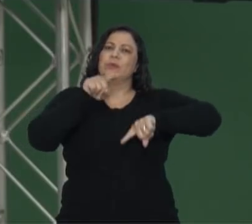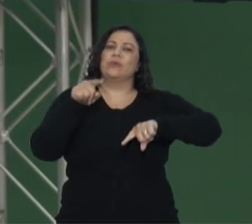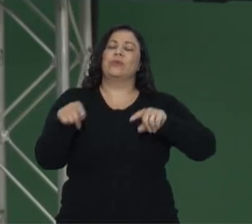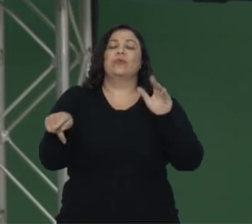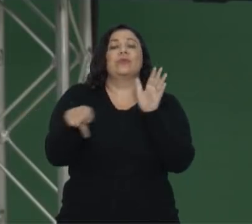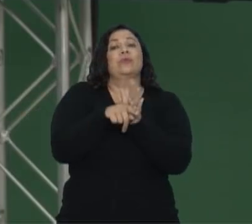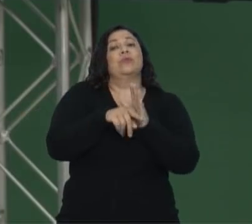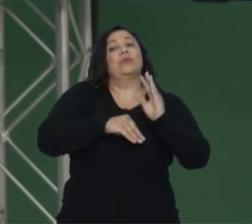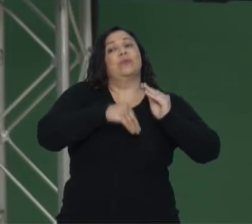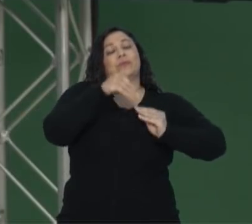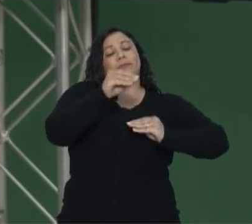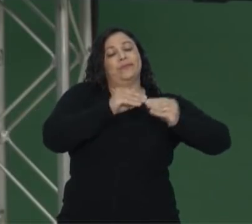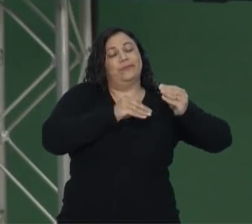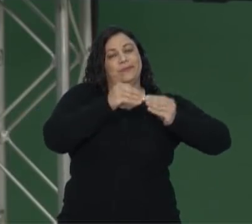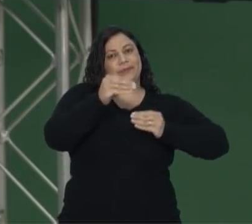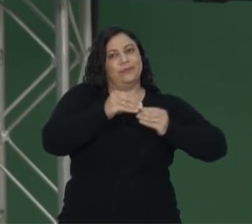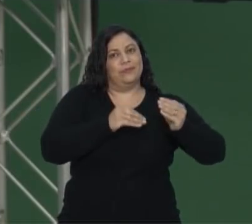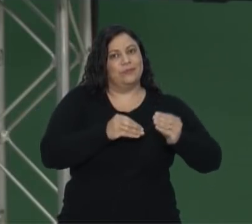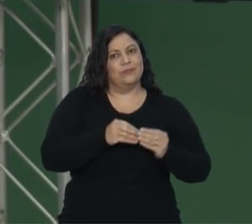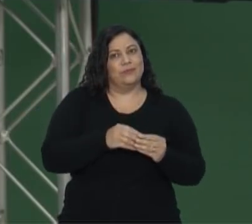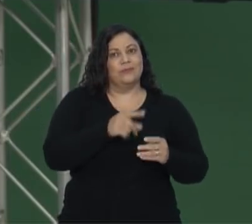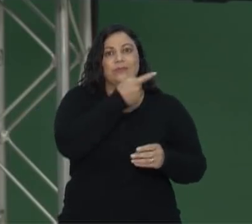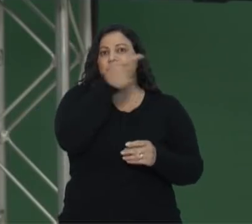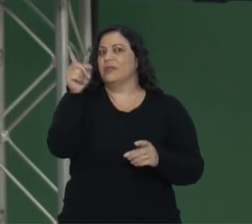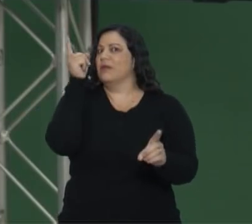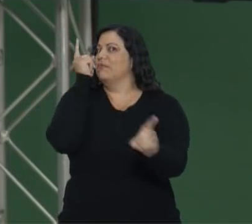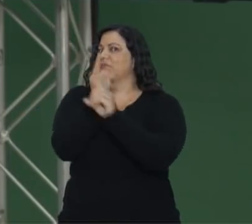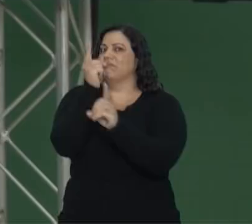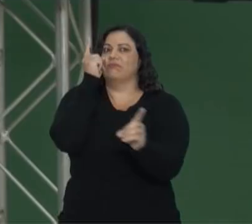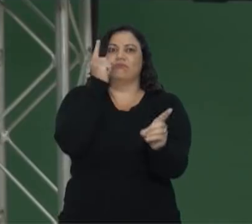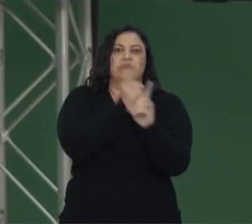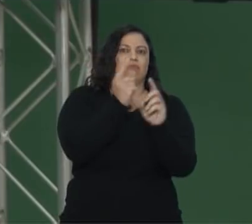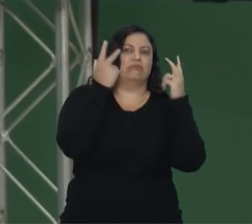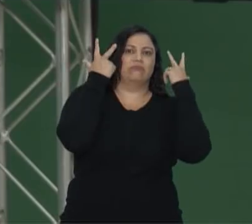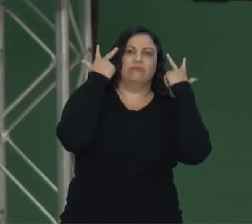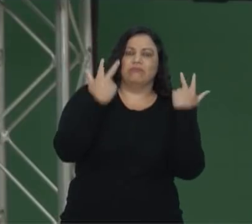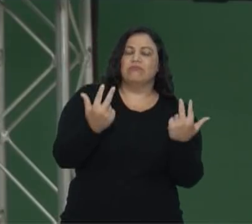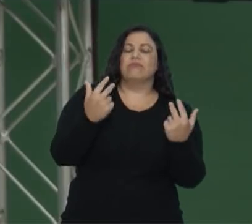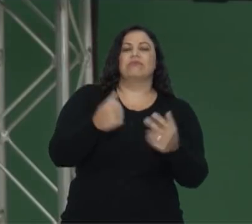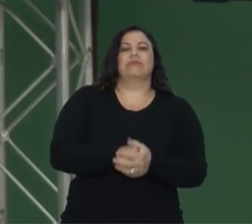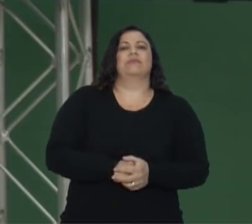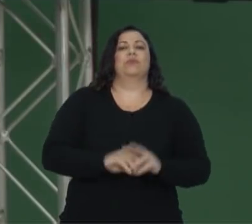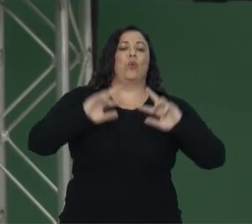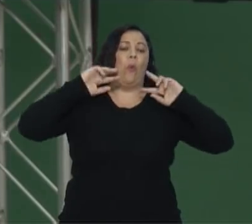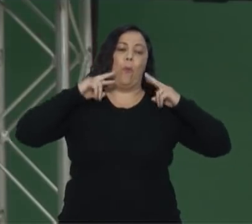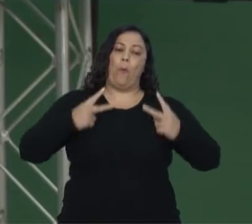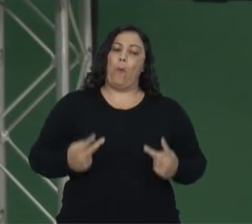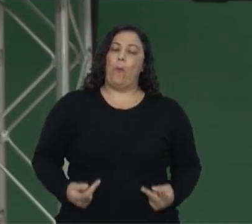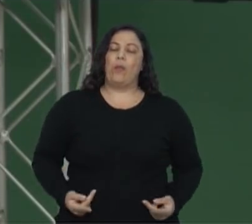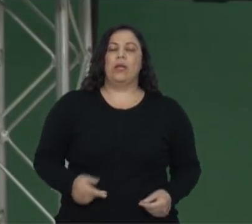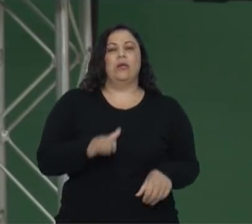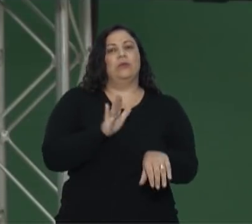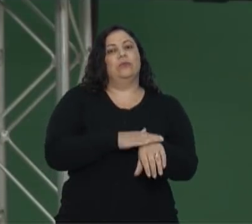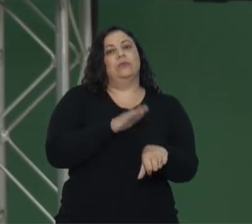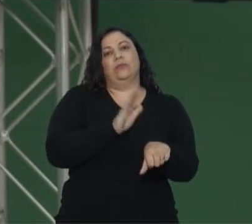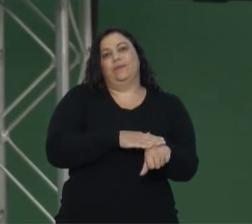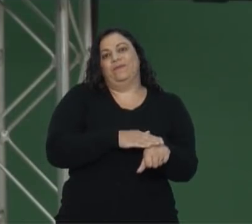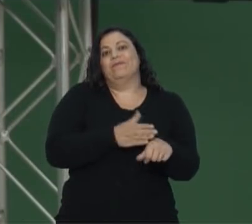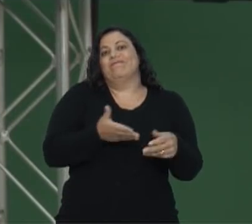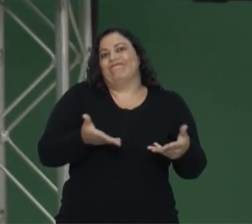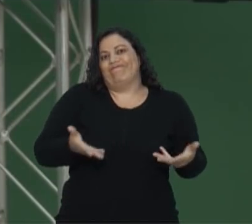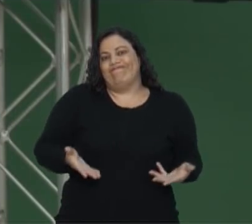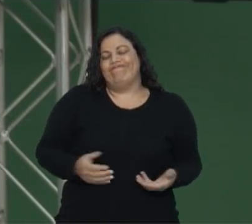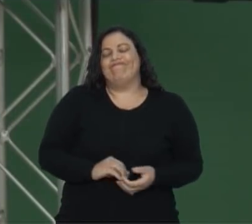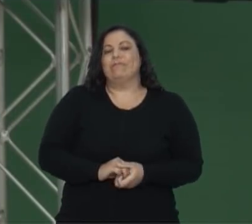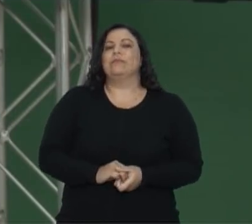o plástico. Então eu não encontro na natureza, o homem produziu. O vidro é um